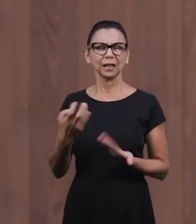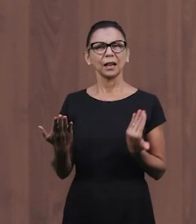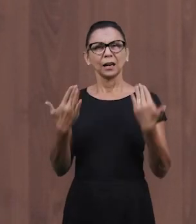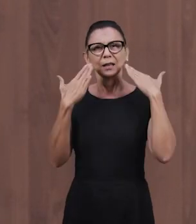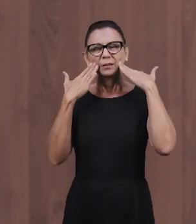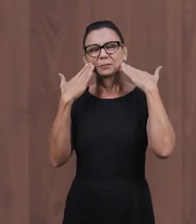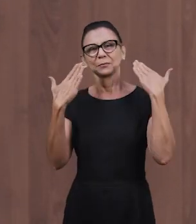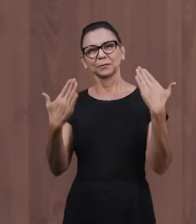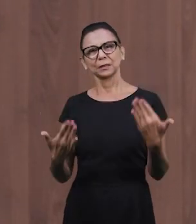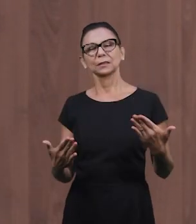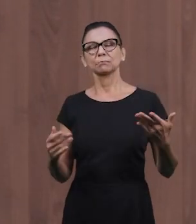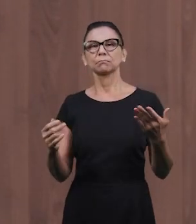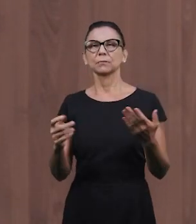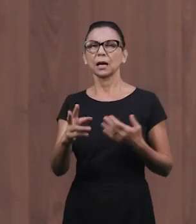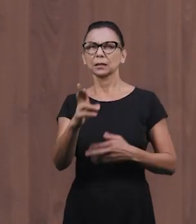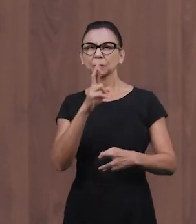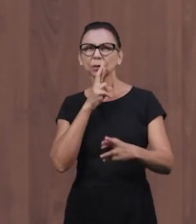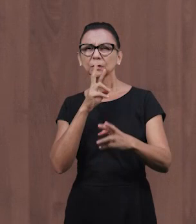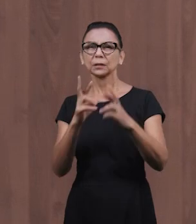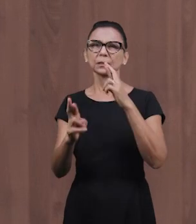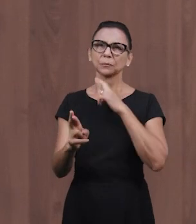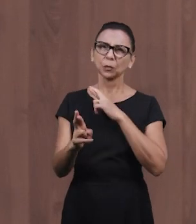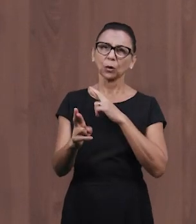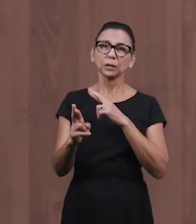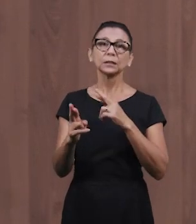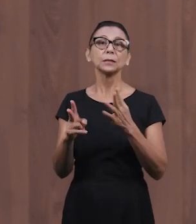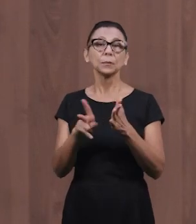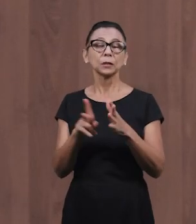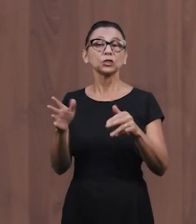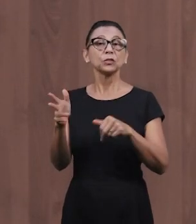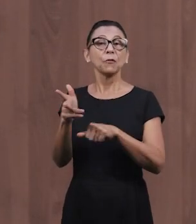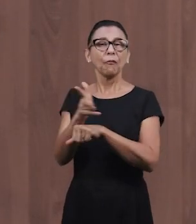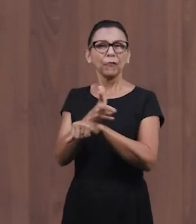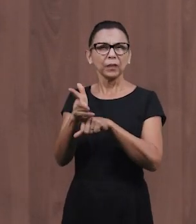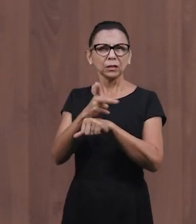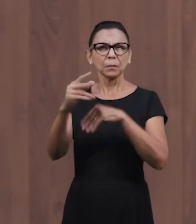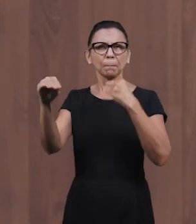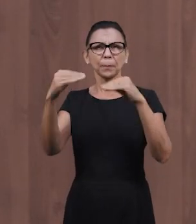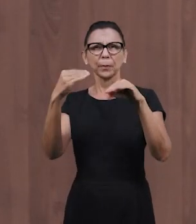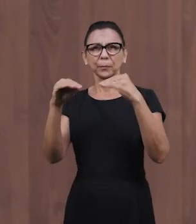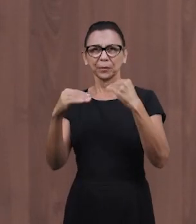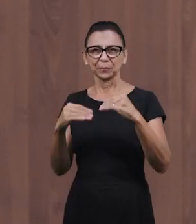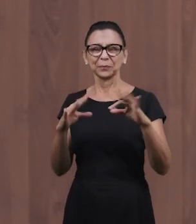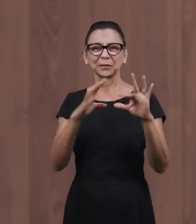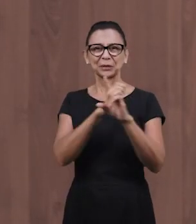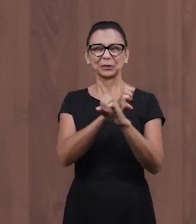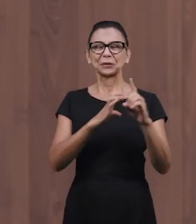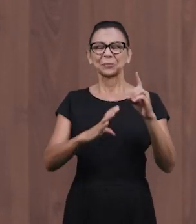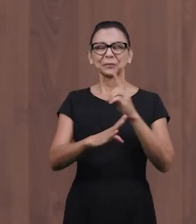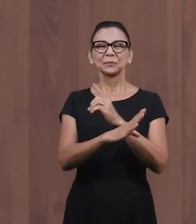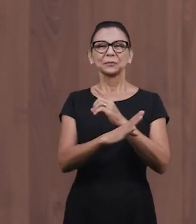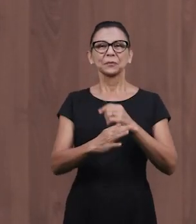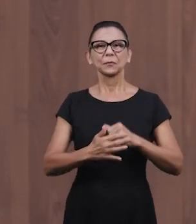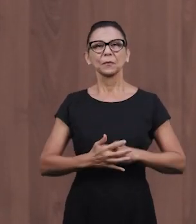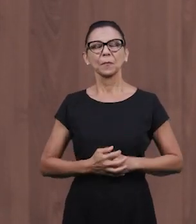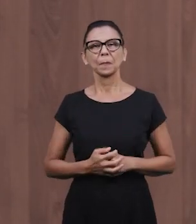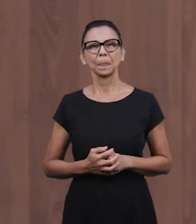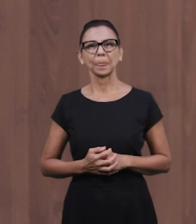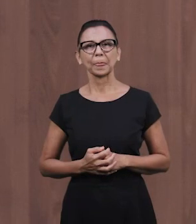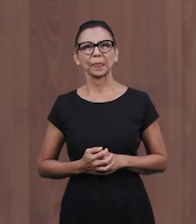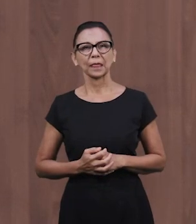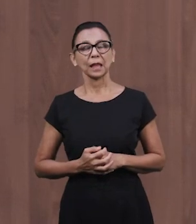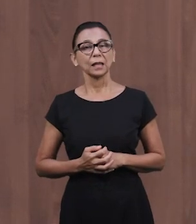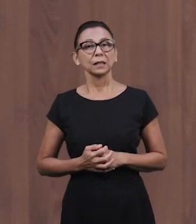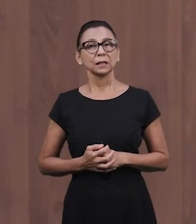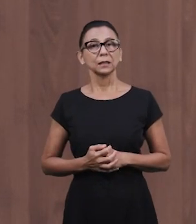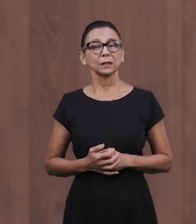para apresentar algumas respostas de vídeos que são enviados para a nossa Escola Bíblica Dominical.